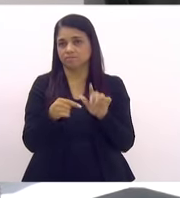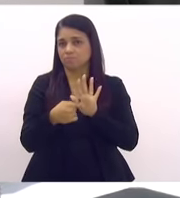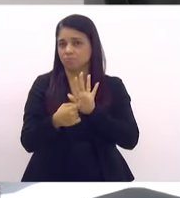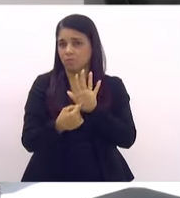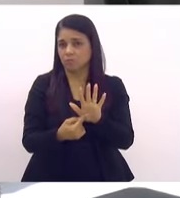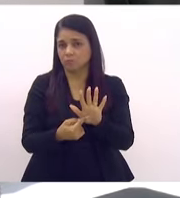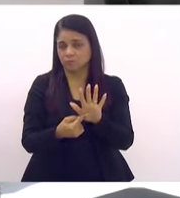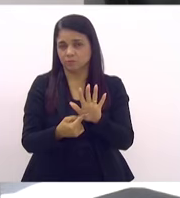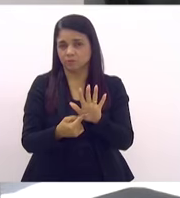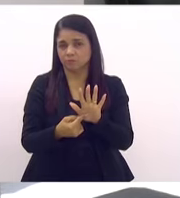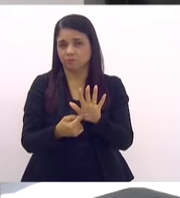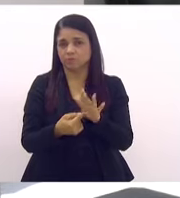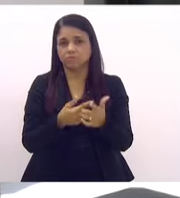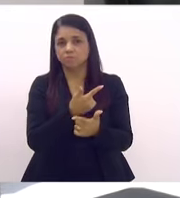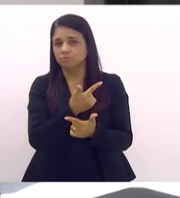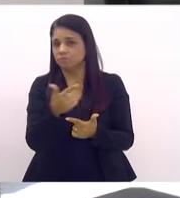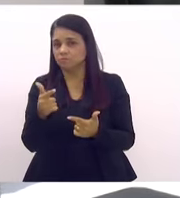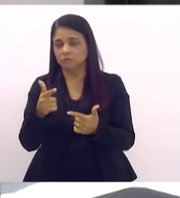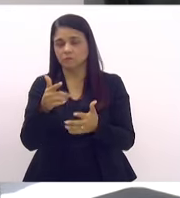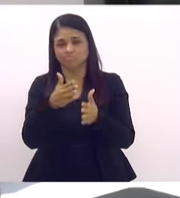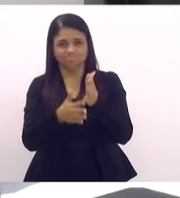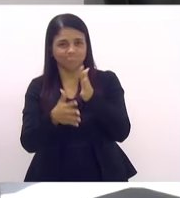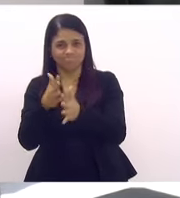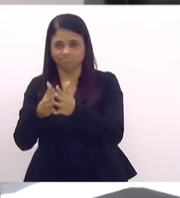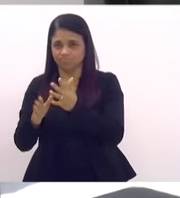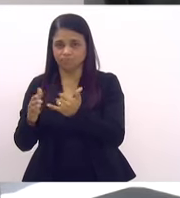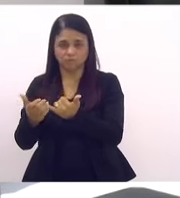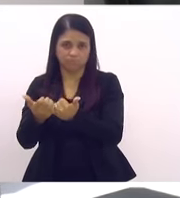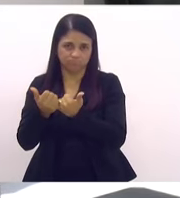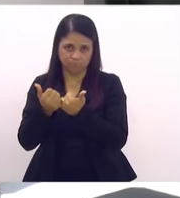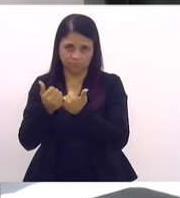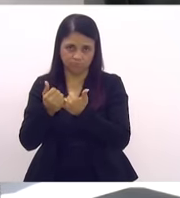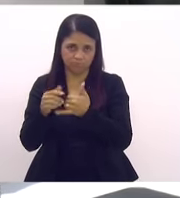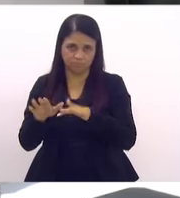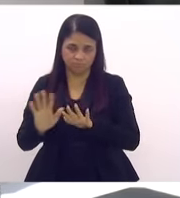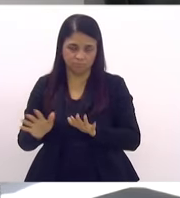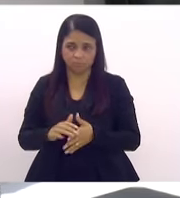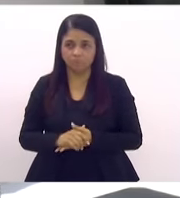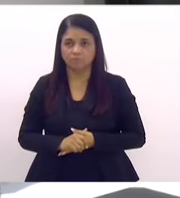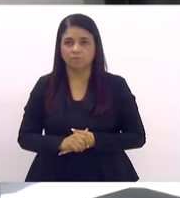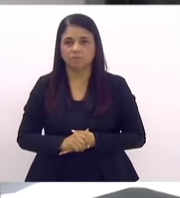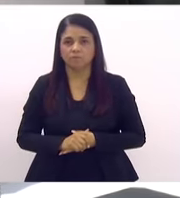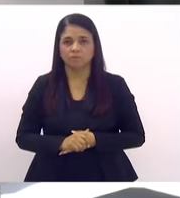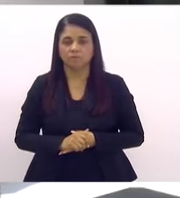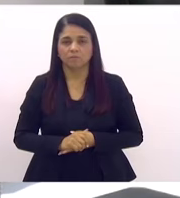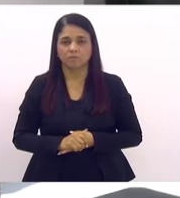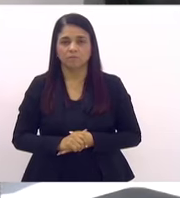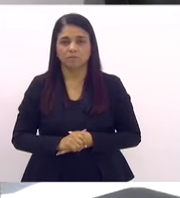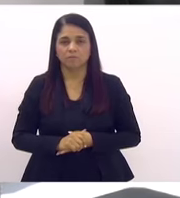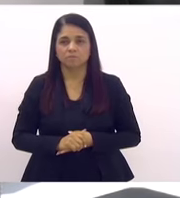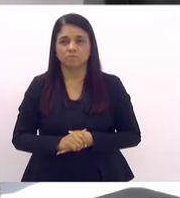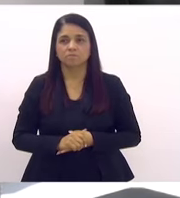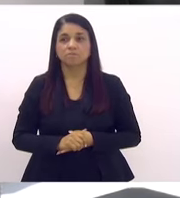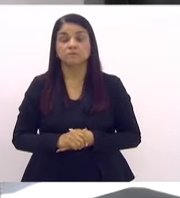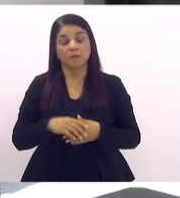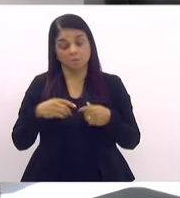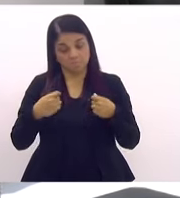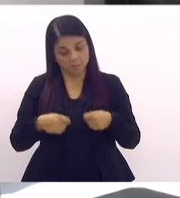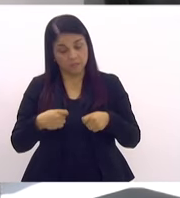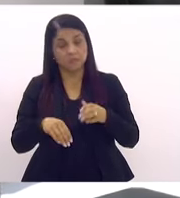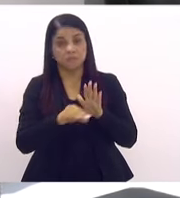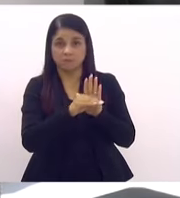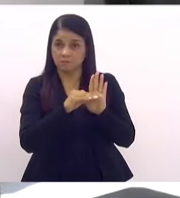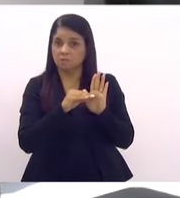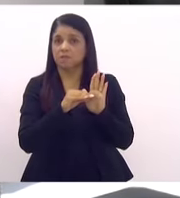deixando claro que não tem nenhuma implicação sobre o imóvel em si. Fazer obras e tudo mais. Exato. Mas não, é necessário que tenha essa